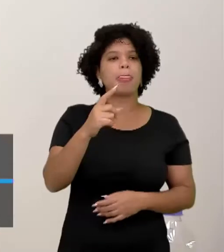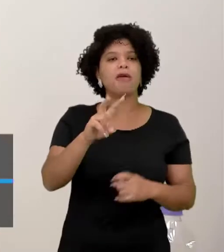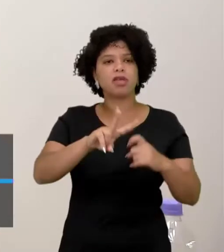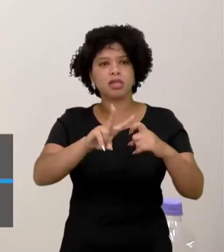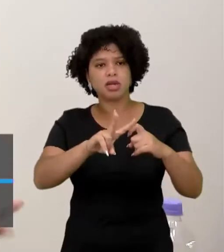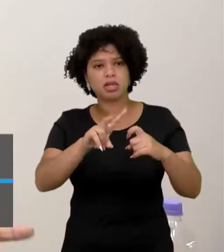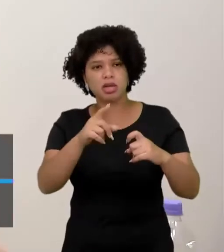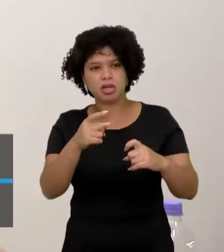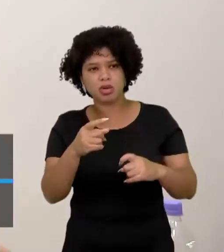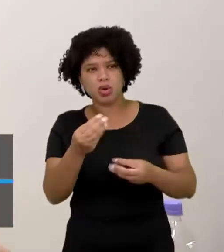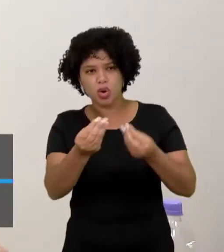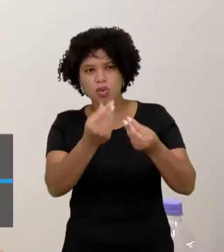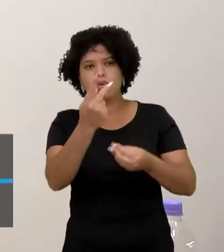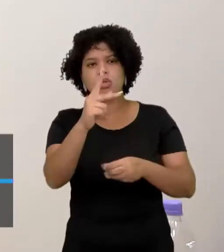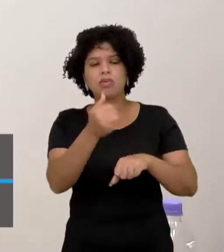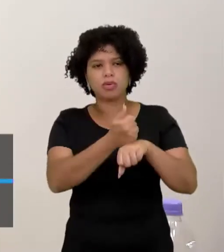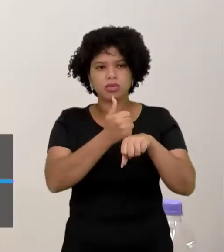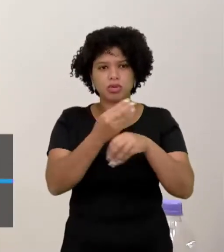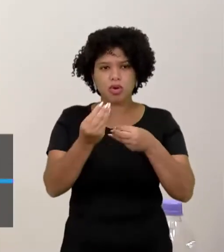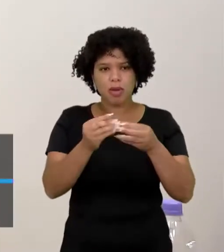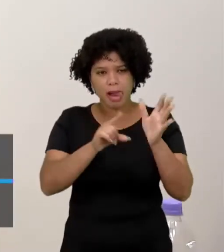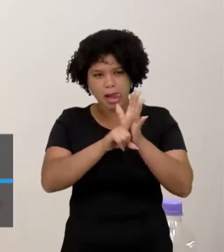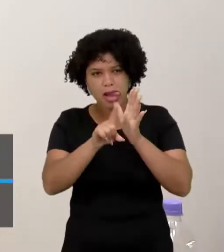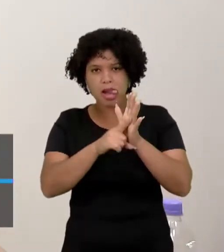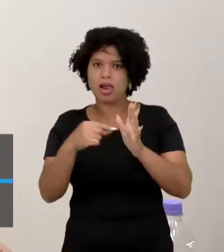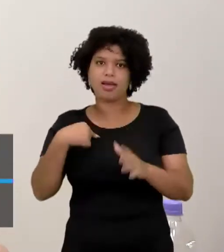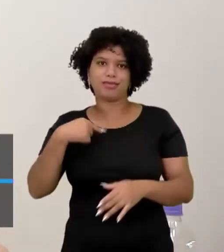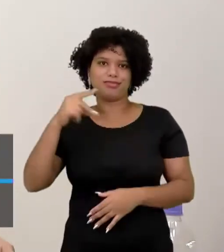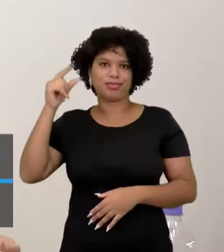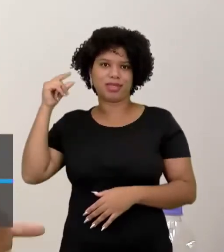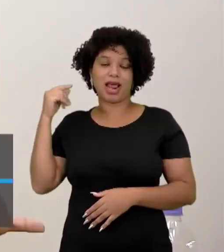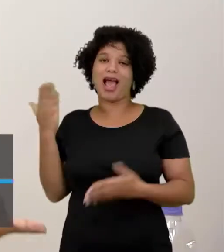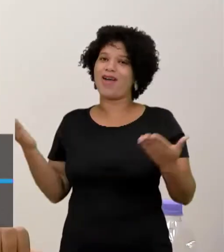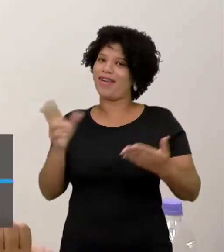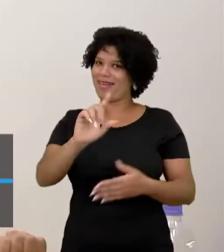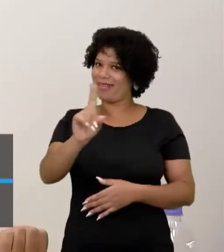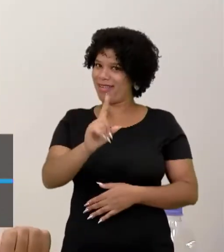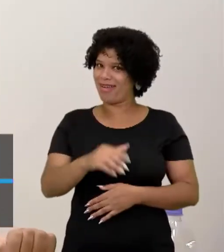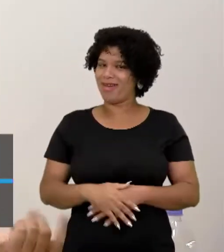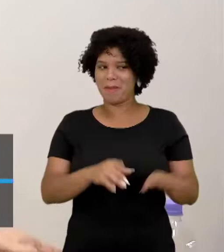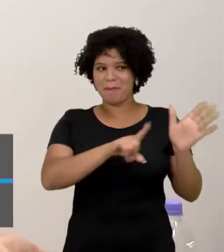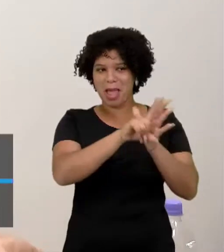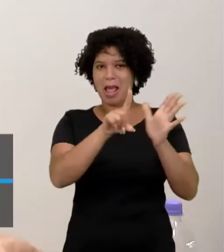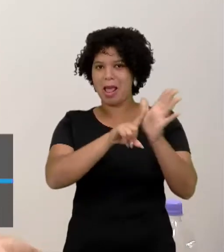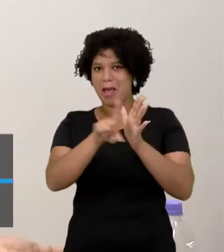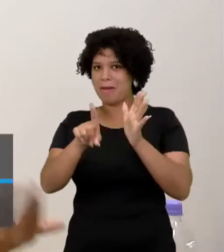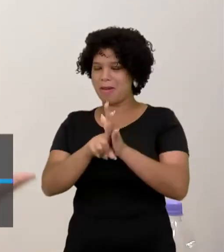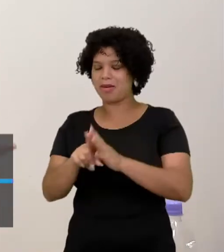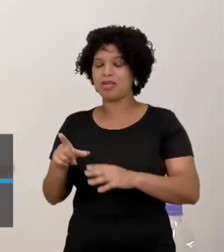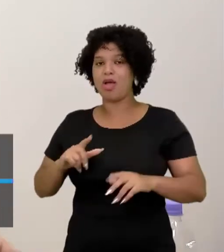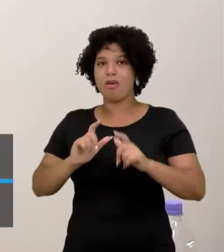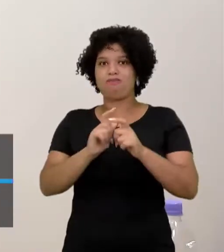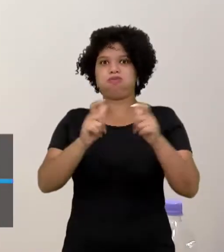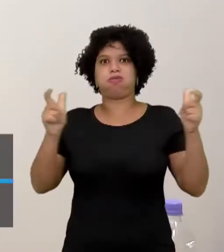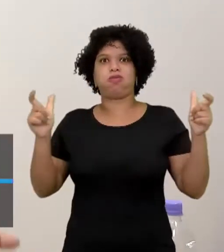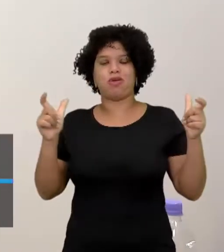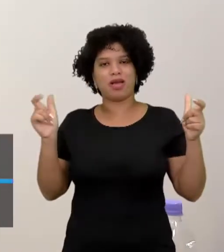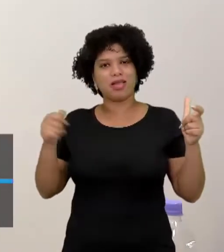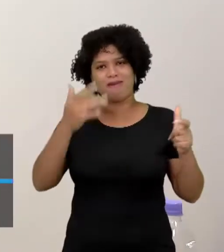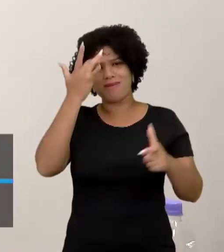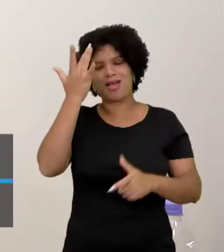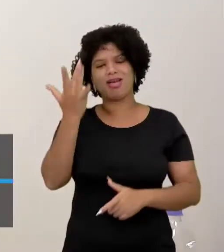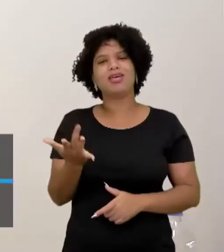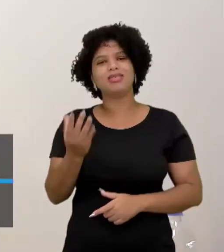enfim. Hoje a gente sabe que o leque de opções aumentou, né? A Fabi falou aqui do influencer, não deixa de ser uma